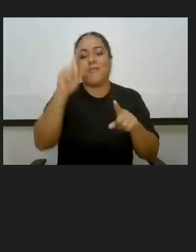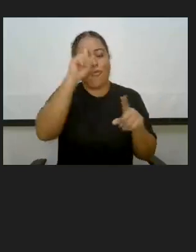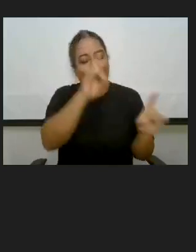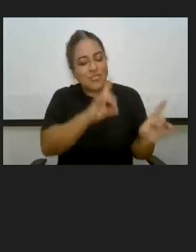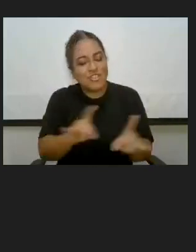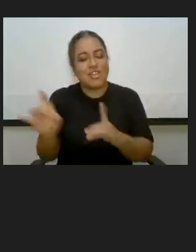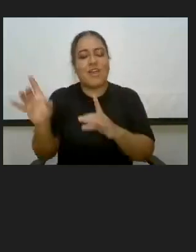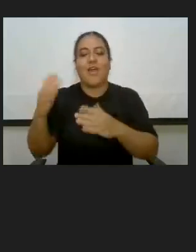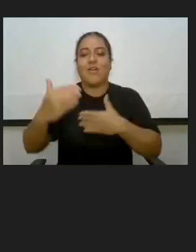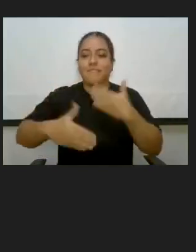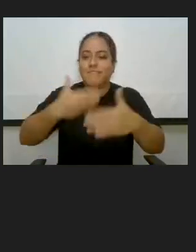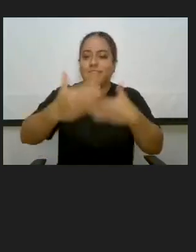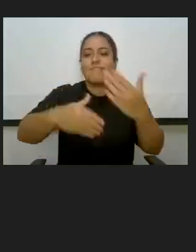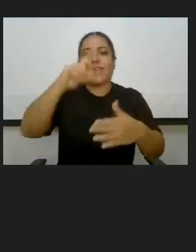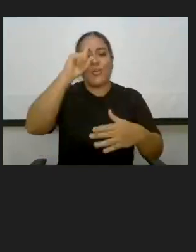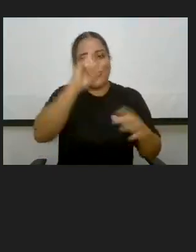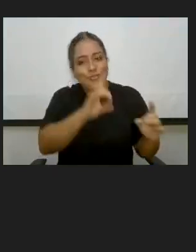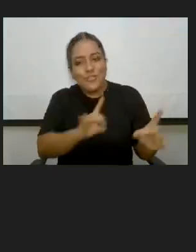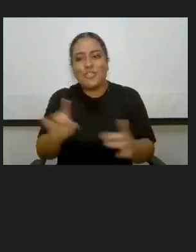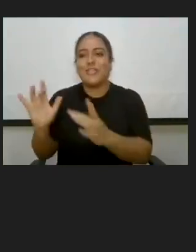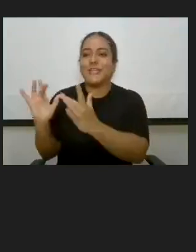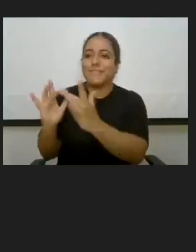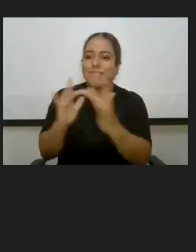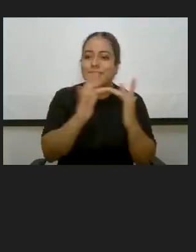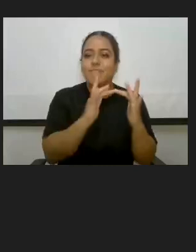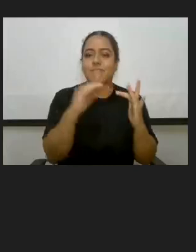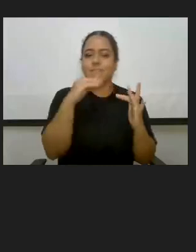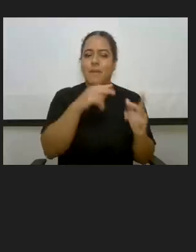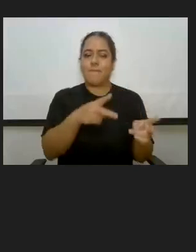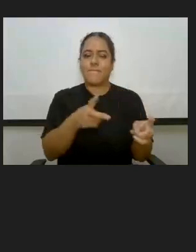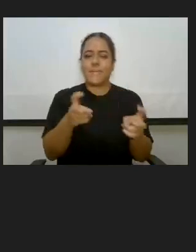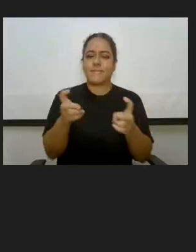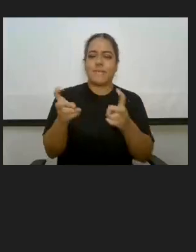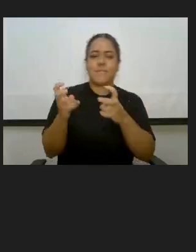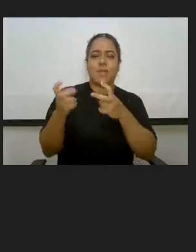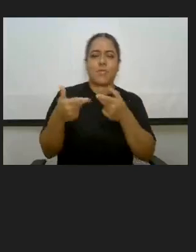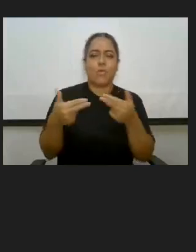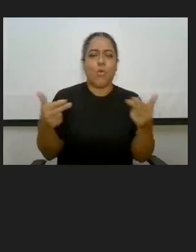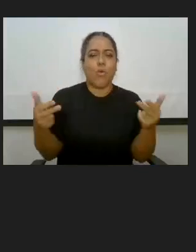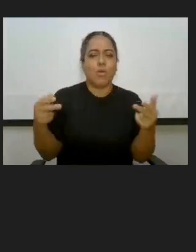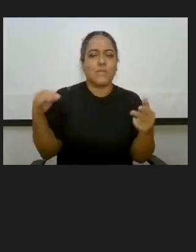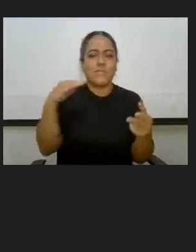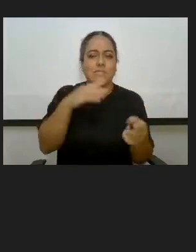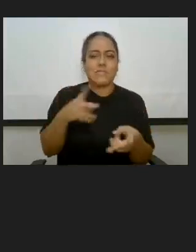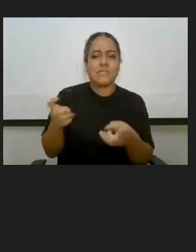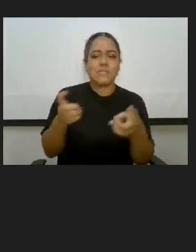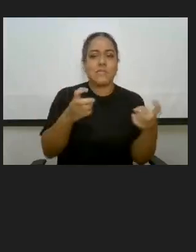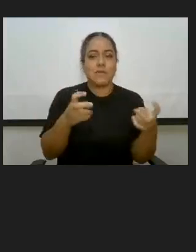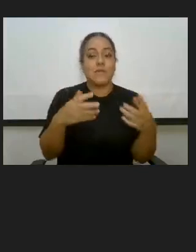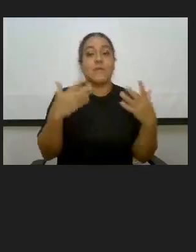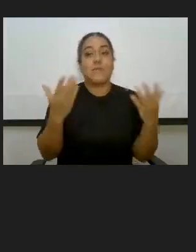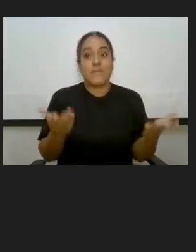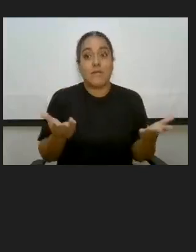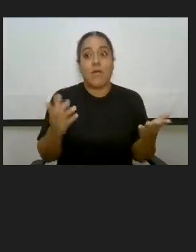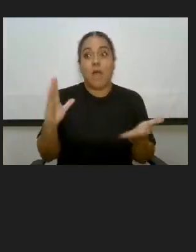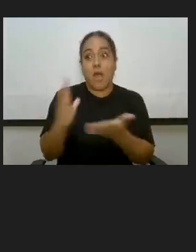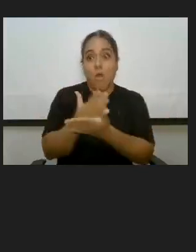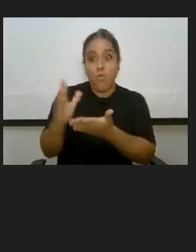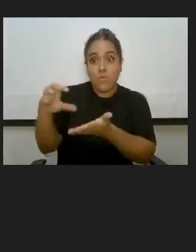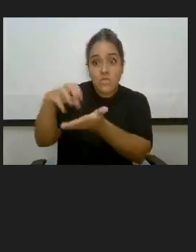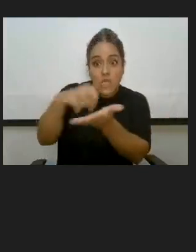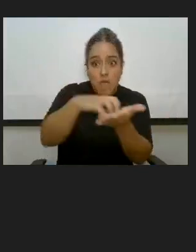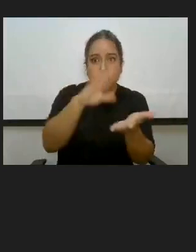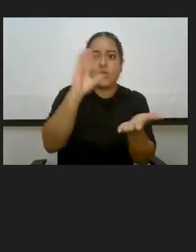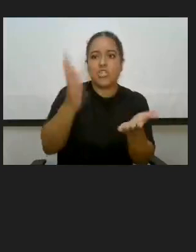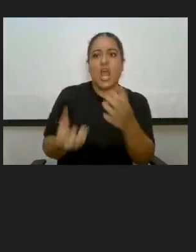onde a gente está todos os dias, lá onde a gente está percebendo as coisas, visualizando. Então, a gente, alguns campi até já criaram,